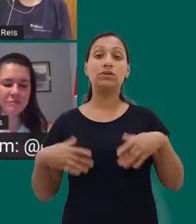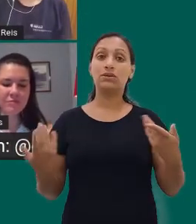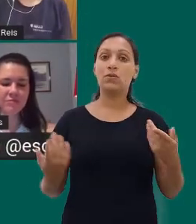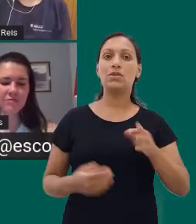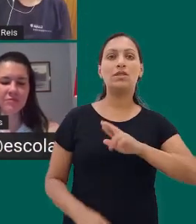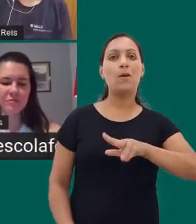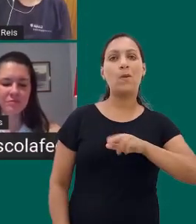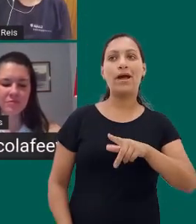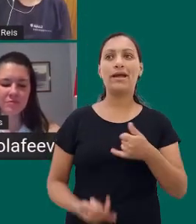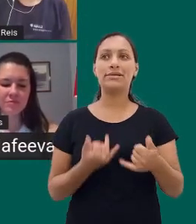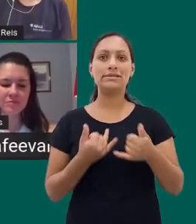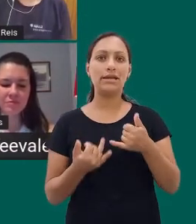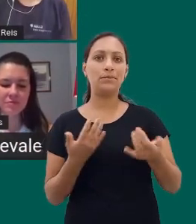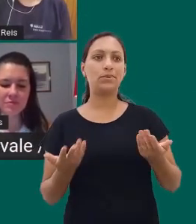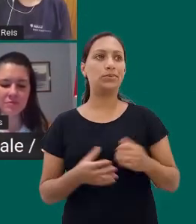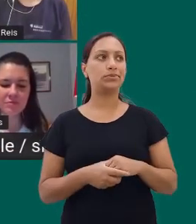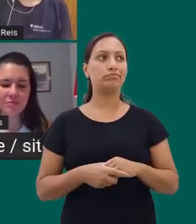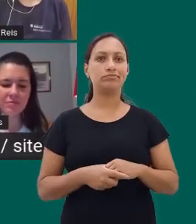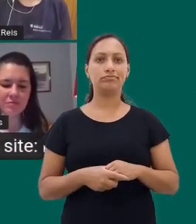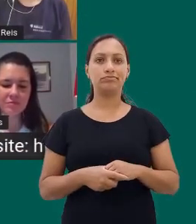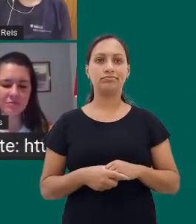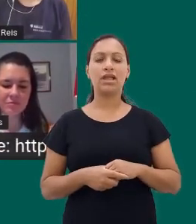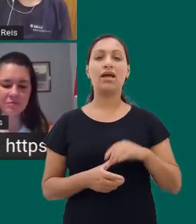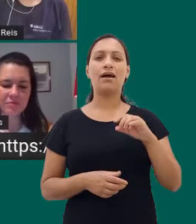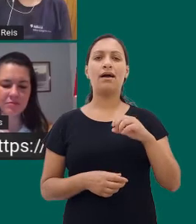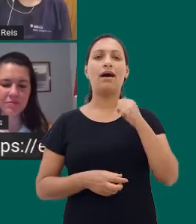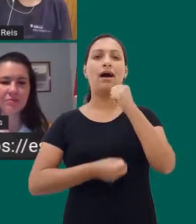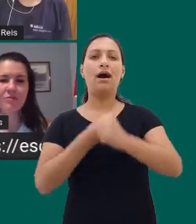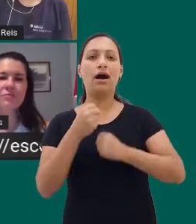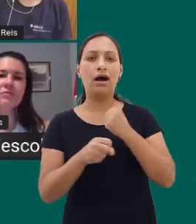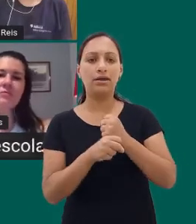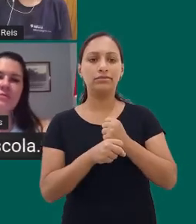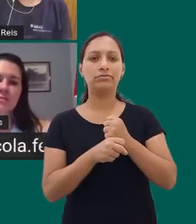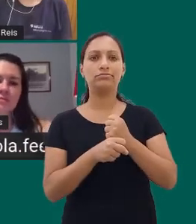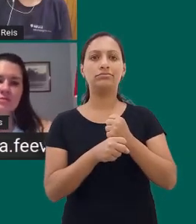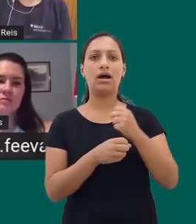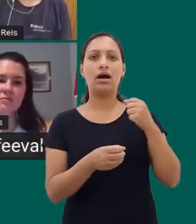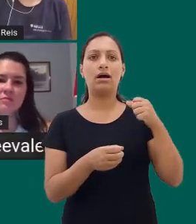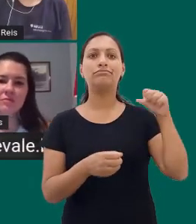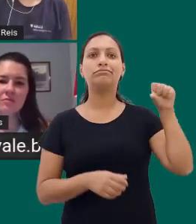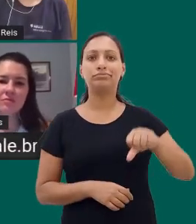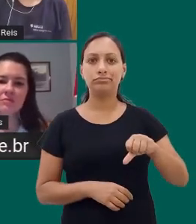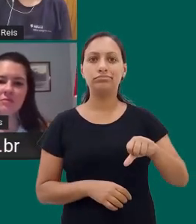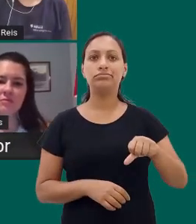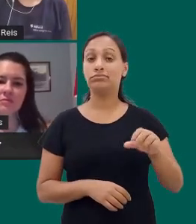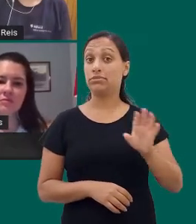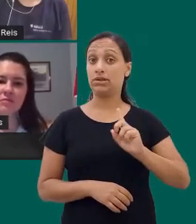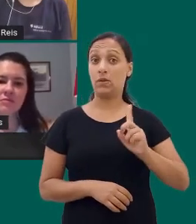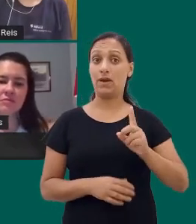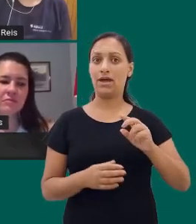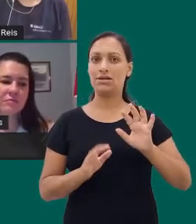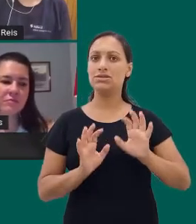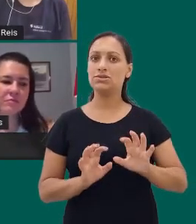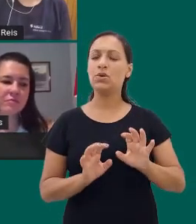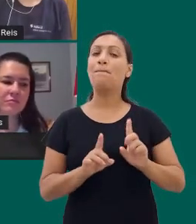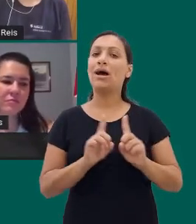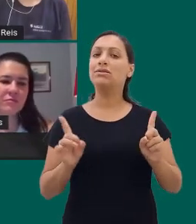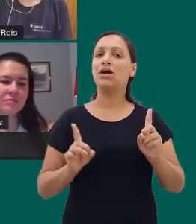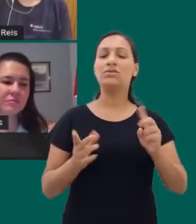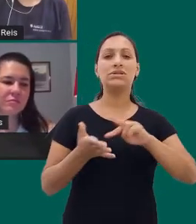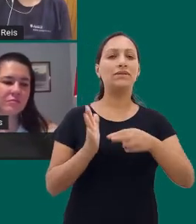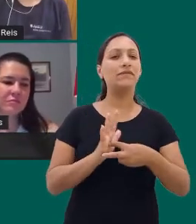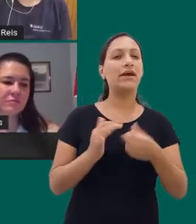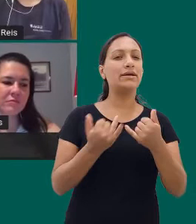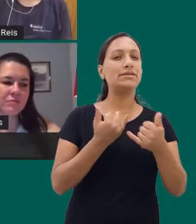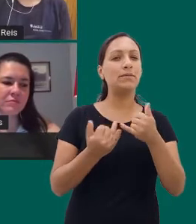tão, digamos assim, cada ano tem uma reprovação, não é isso, né, e também não significa que lá no final do ciclo ele não